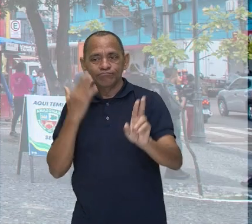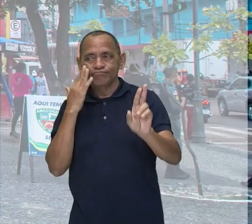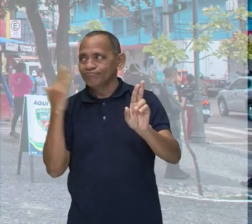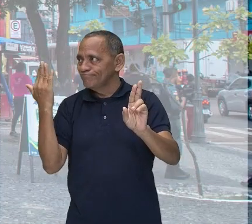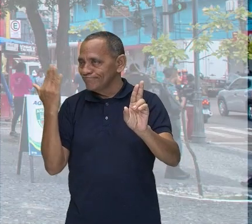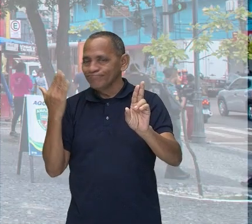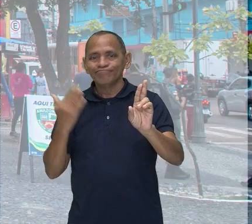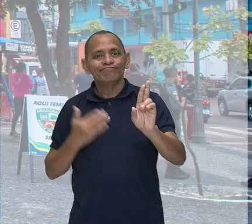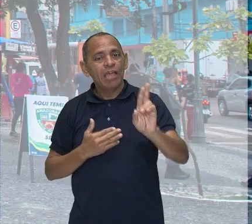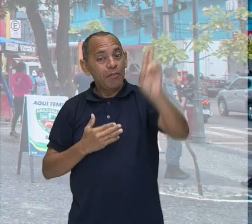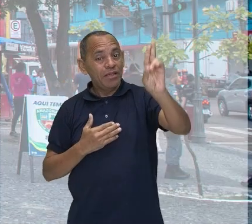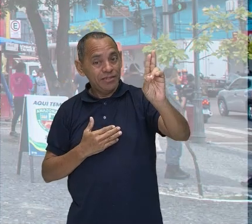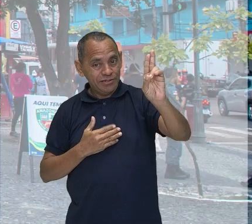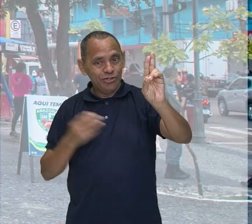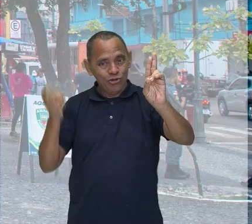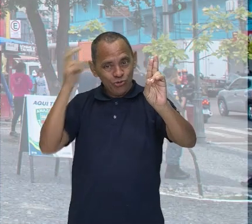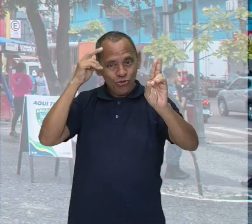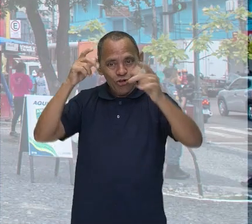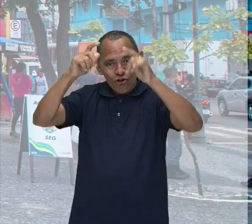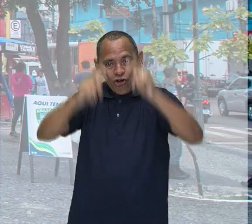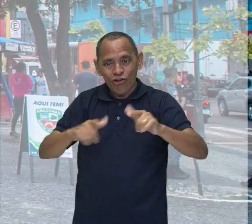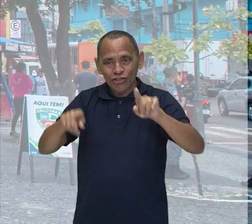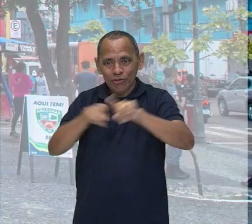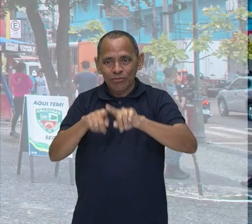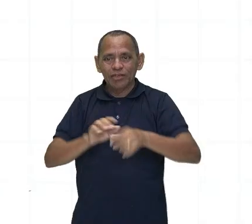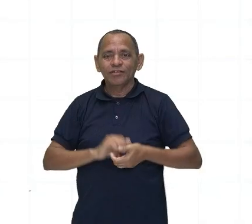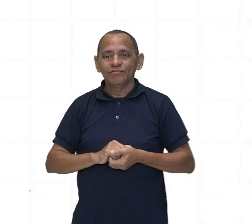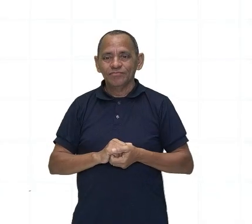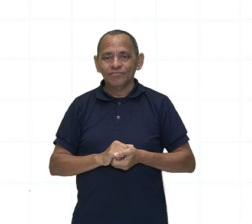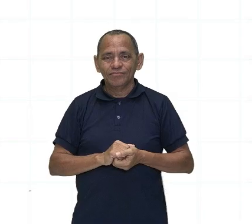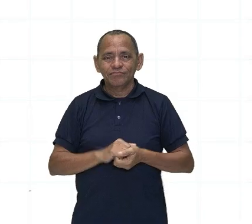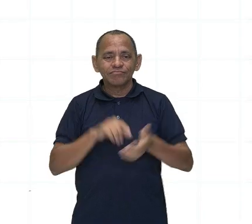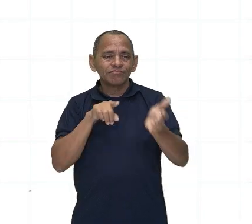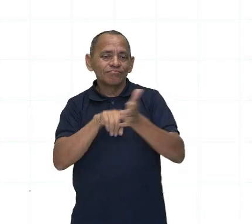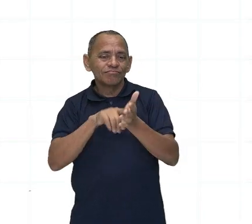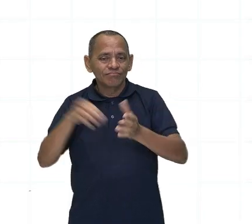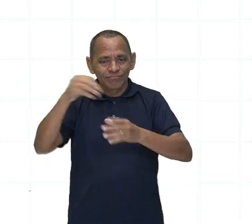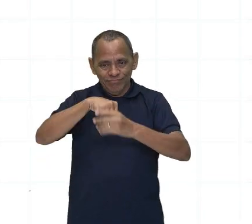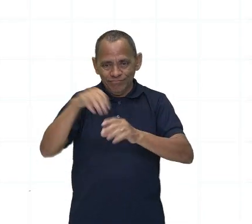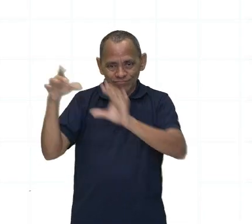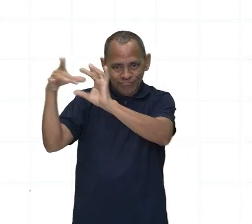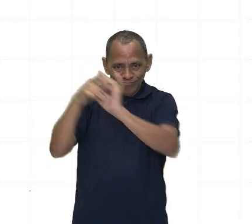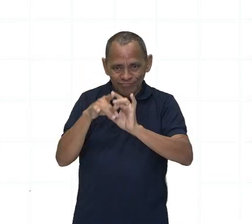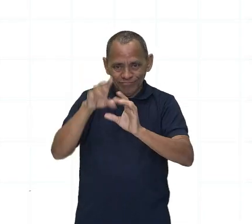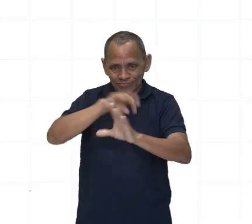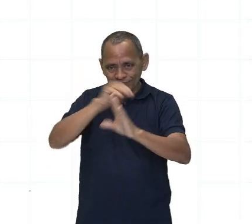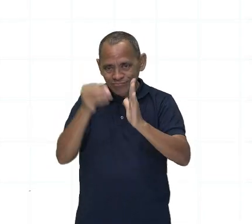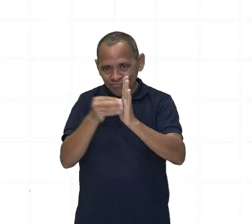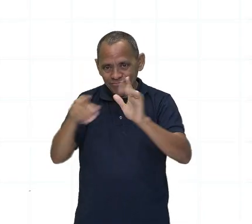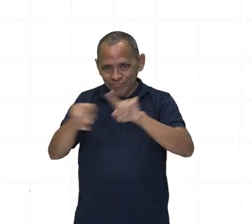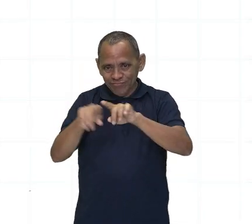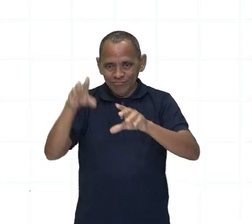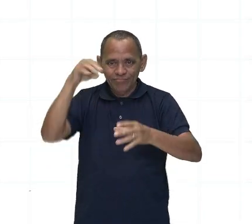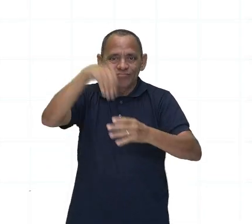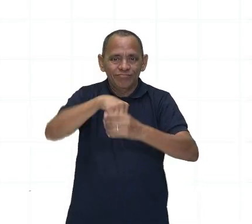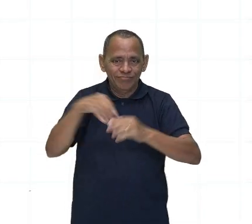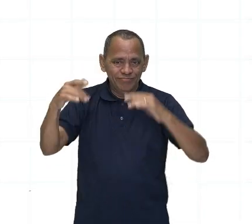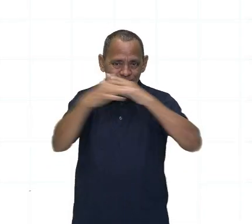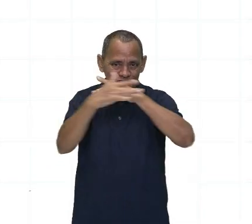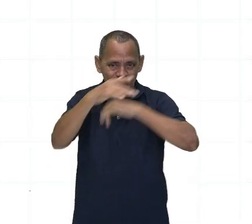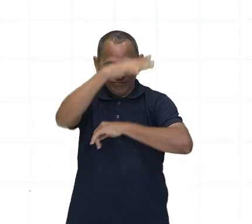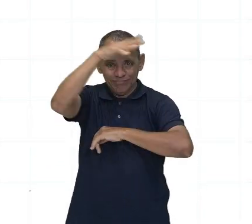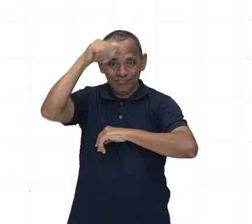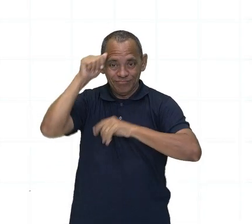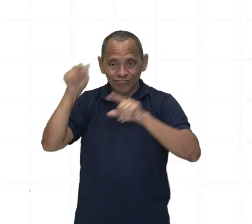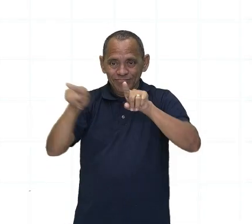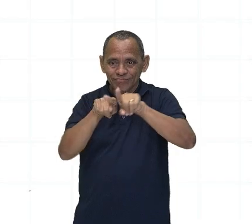tá? Vamos lá verificar mais o grafite dentro do nosso contexto histórico, né, contexto amazônico, dentro da nossa cidade, né? Eu estou